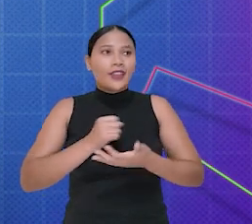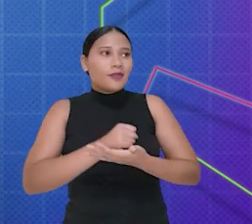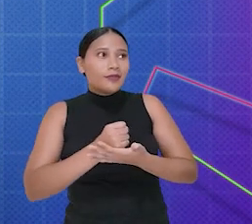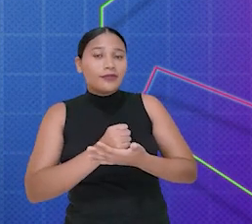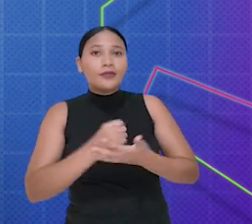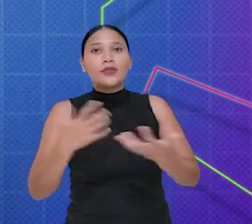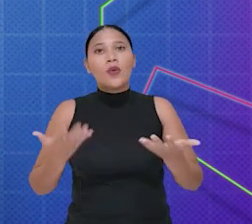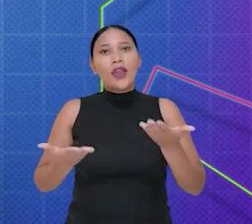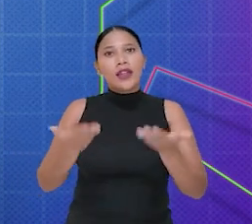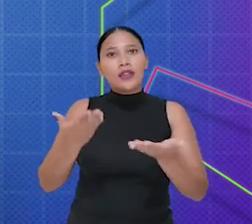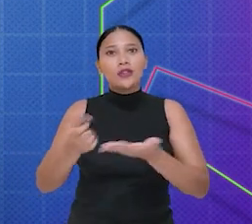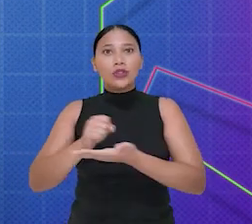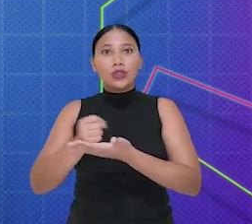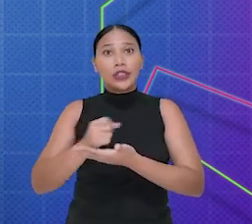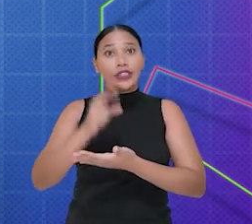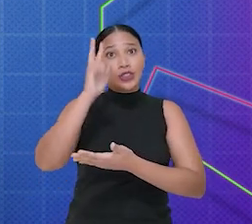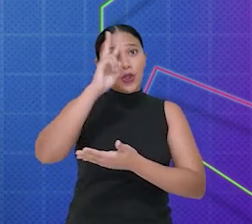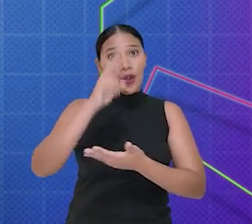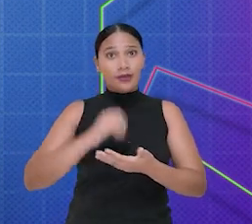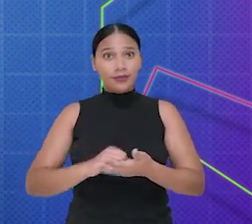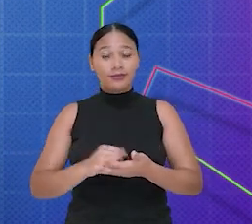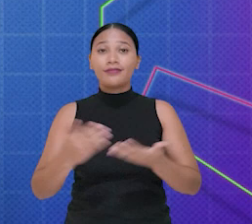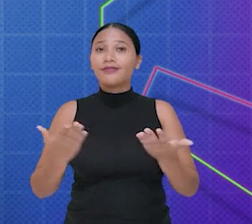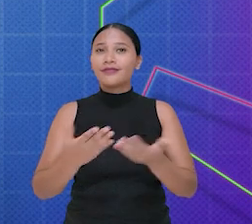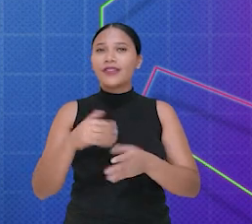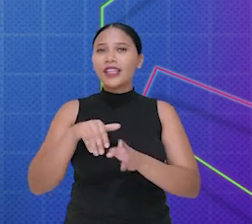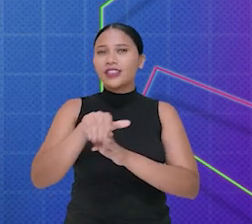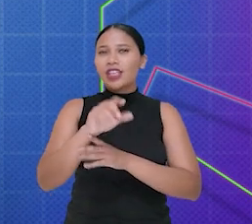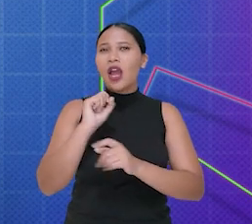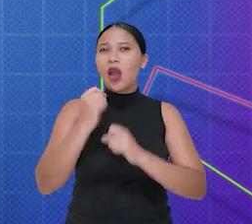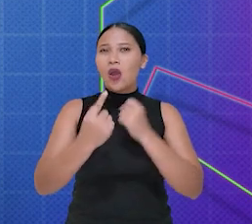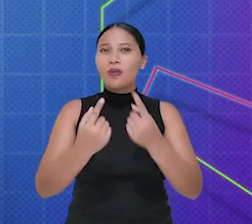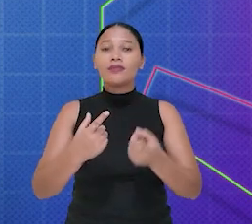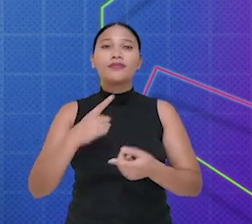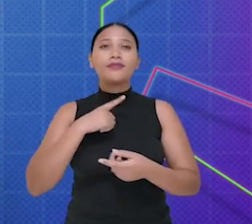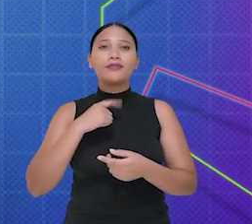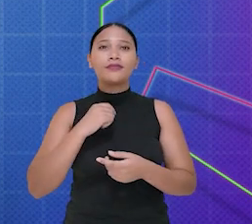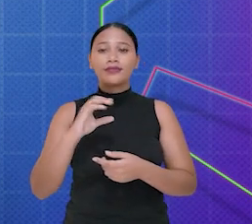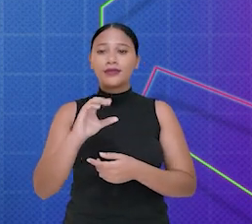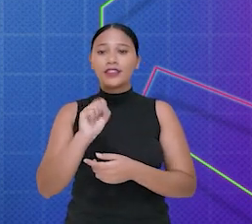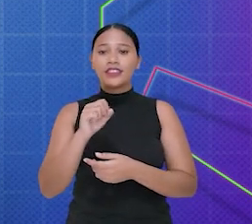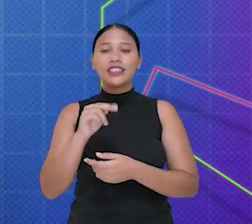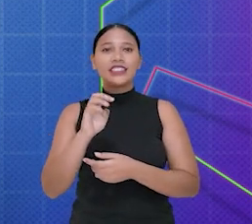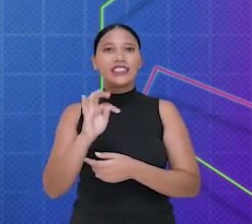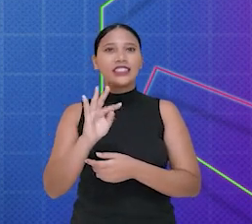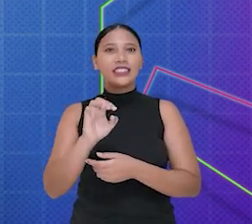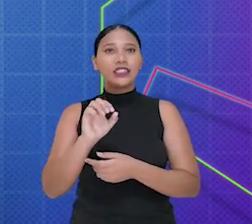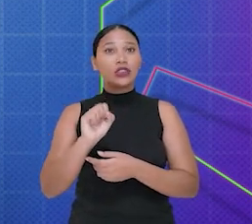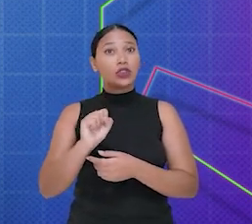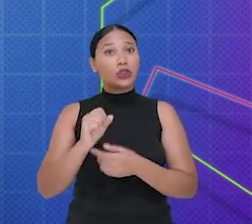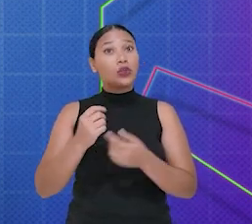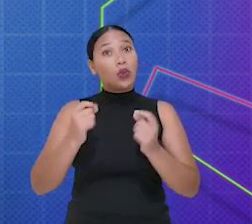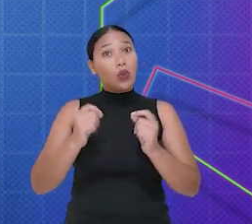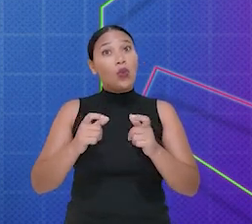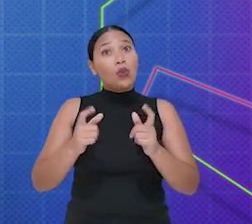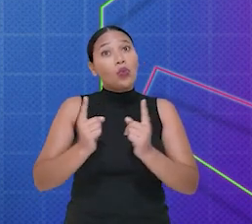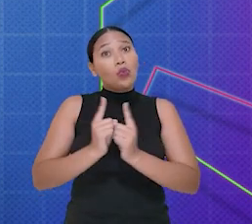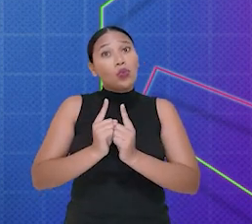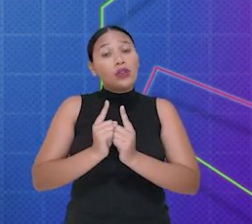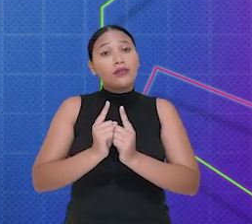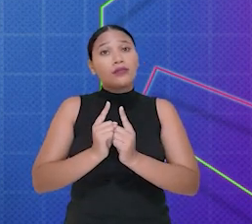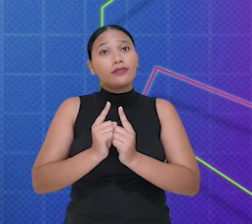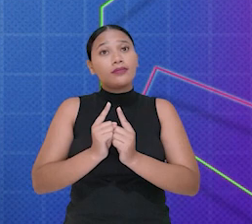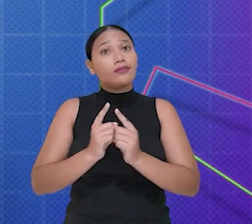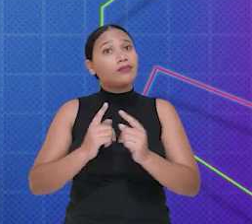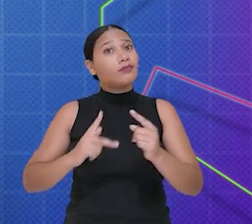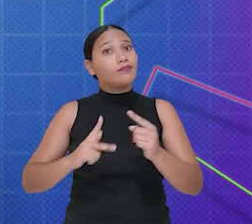o equilíbrio entre jogabilidade e história. Agora vão algumas dicas. Manter as cutscenes curtas e objetivas, é importante